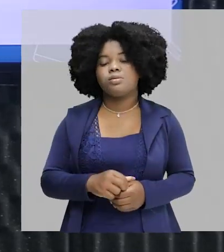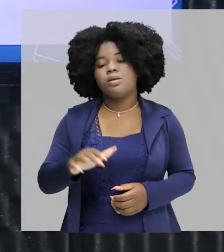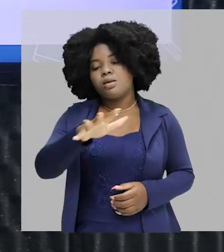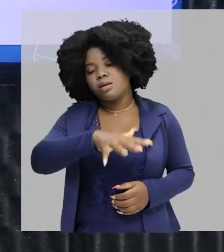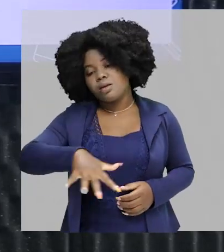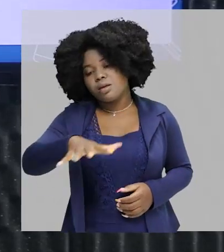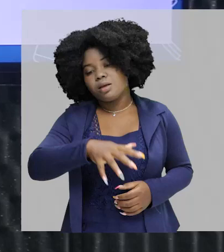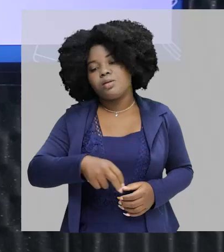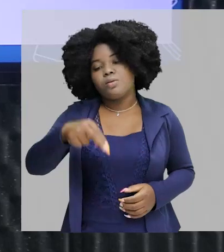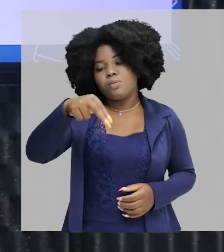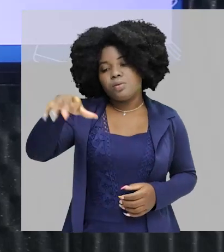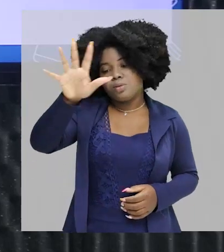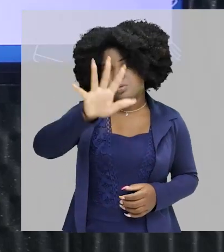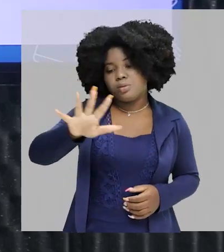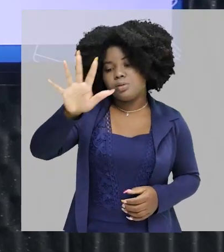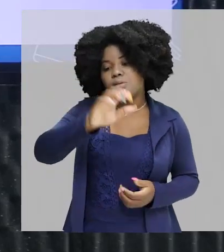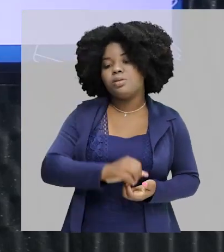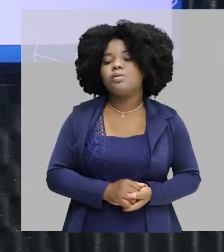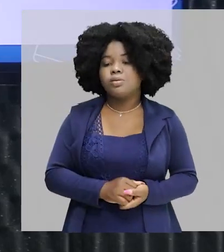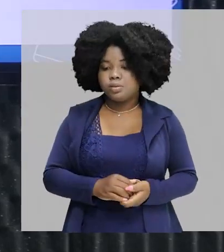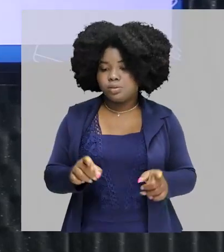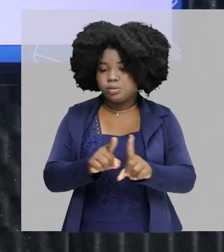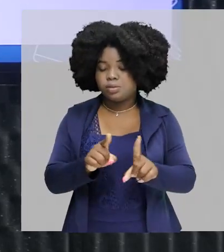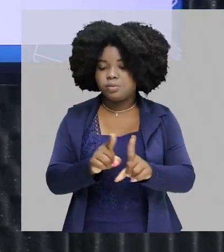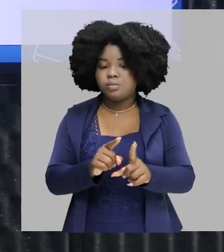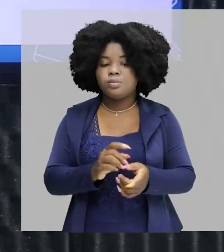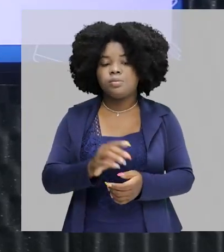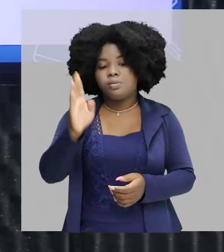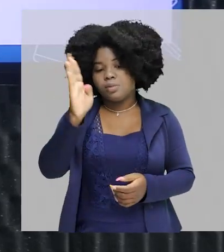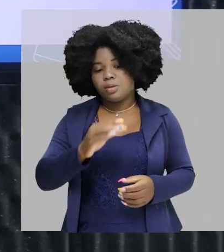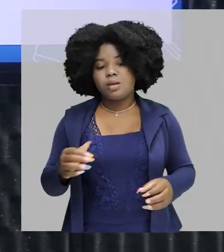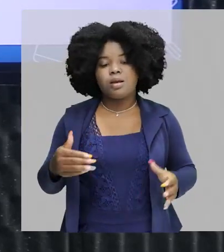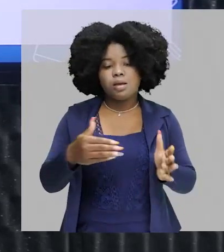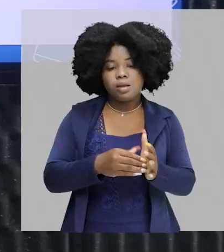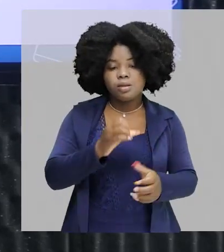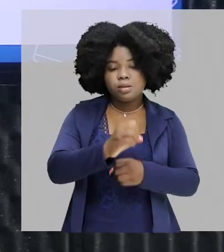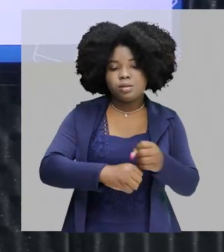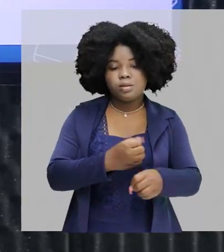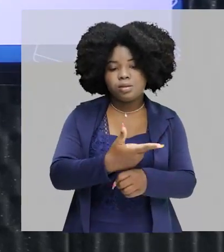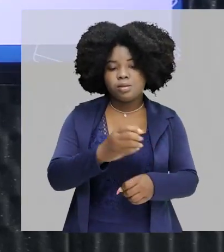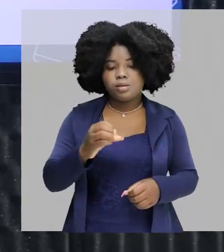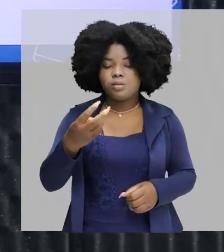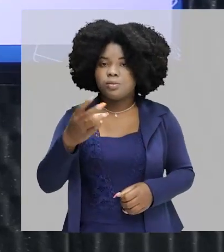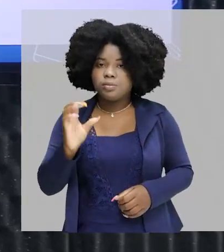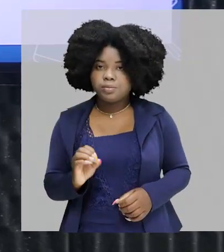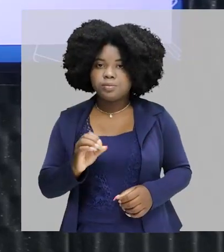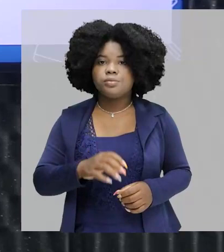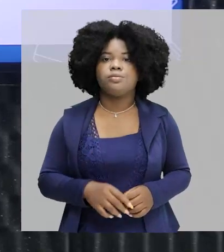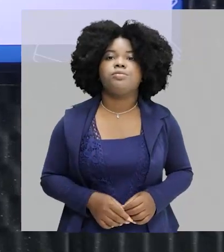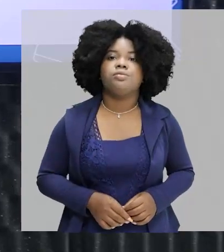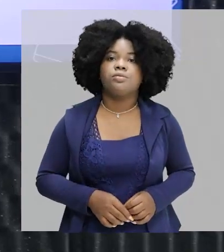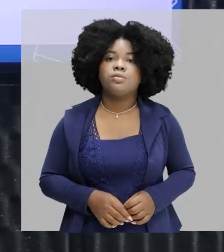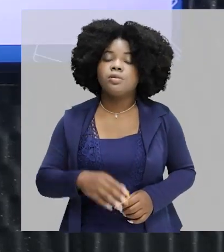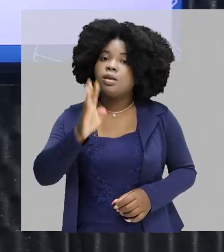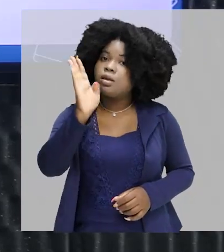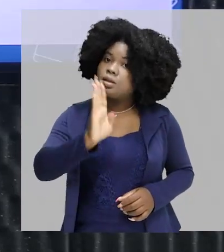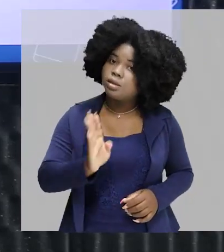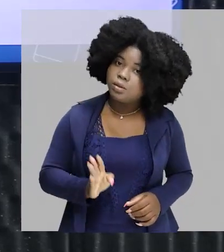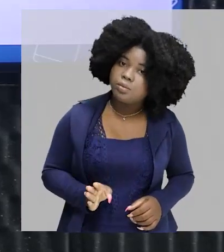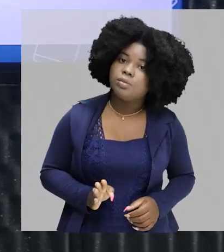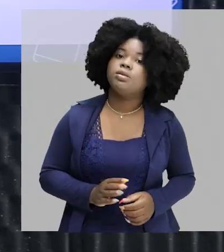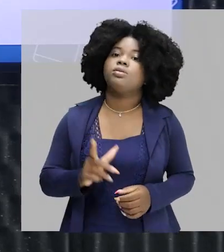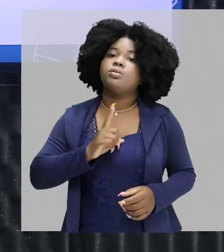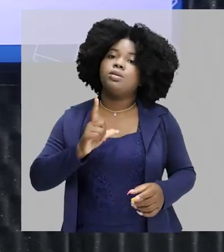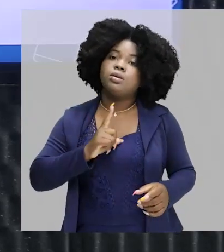regiões como o Nordeste e no Sudeste do Brasil até o ano de 2030. Então, o Brasil tem